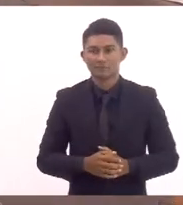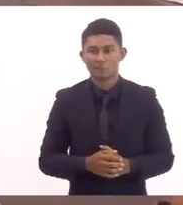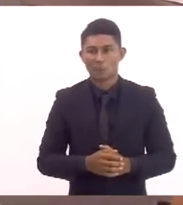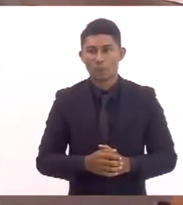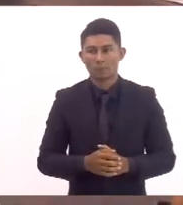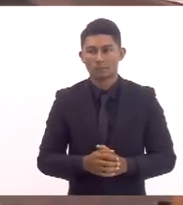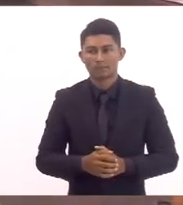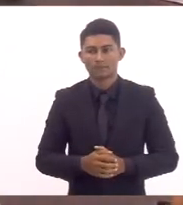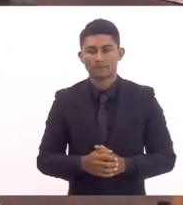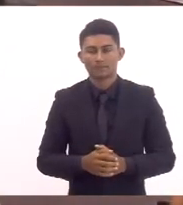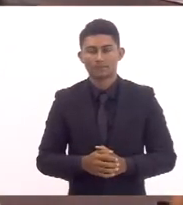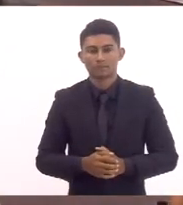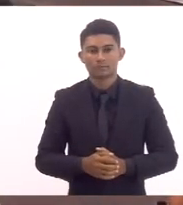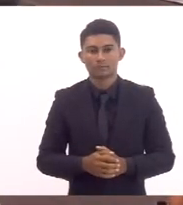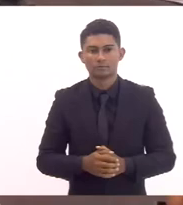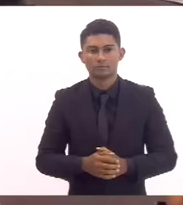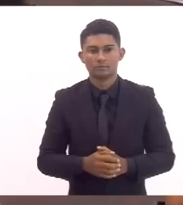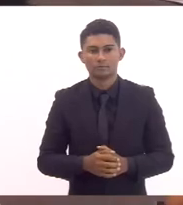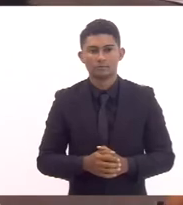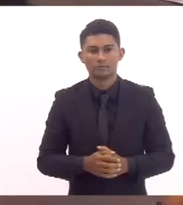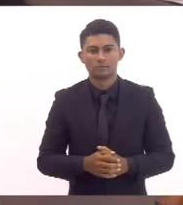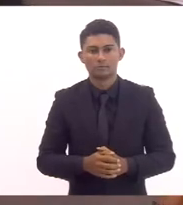é exatamente